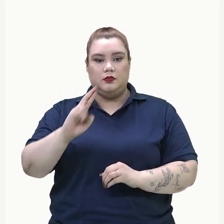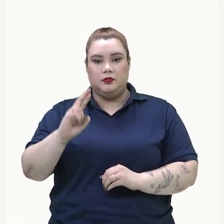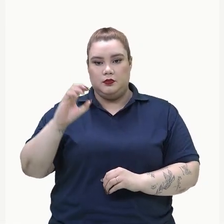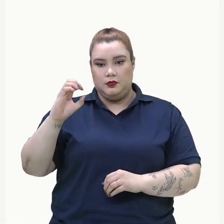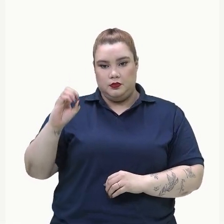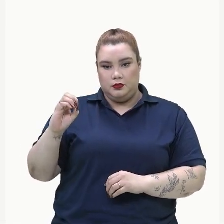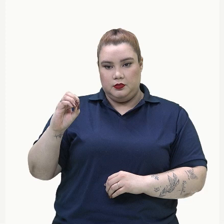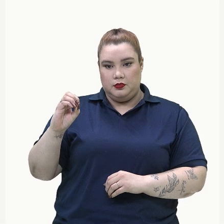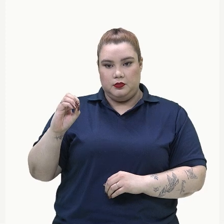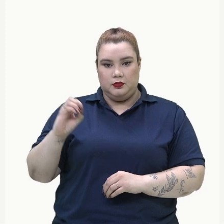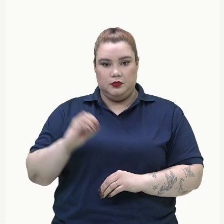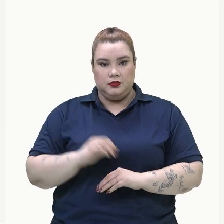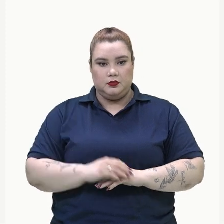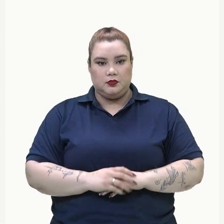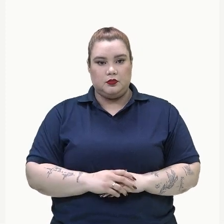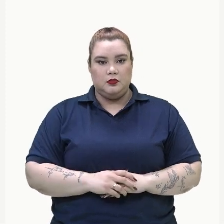0.